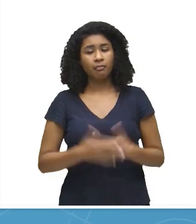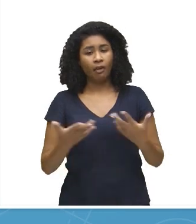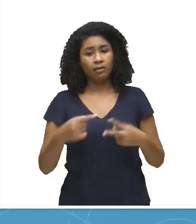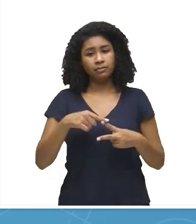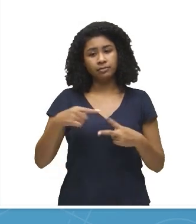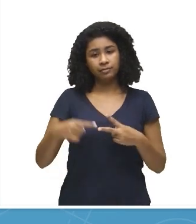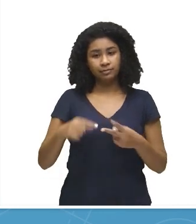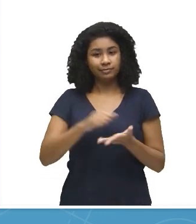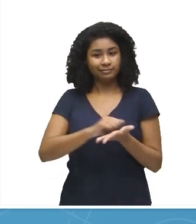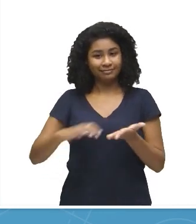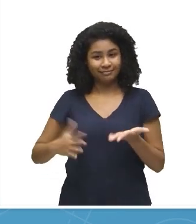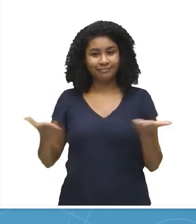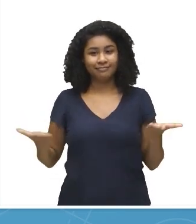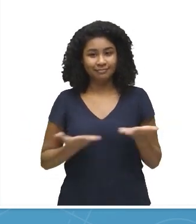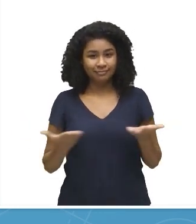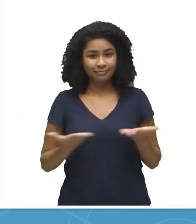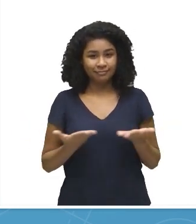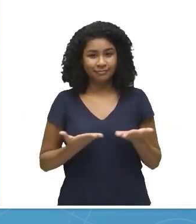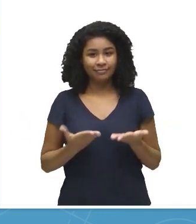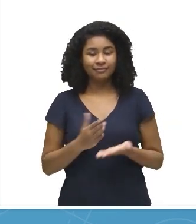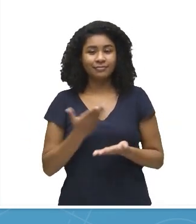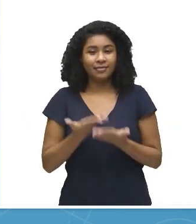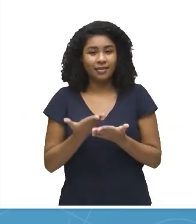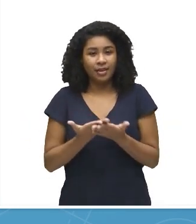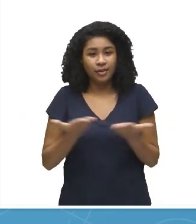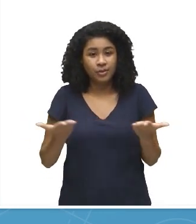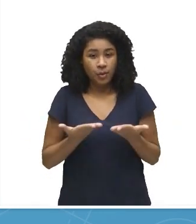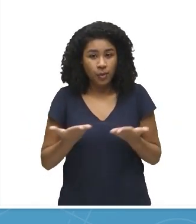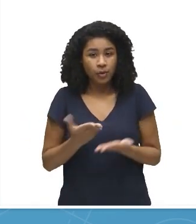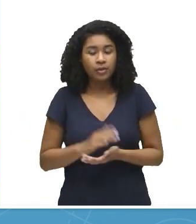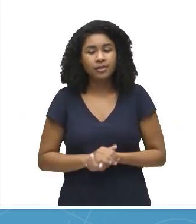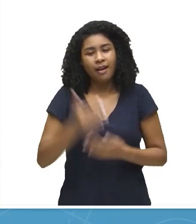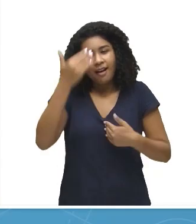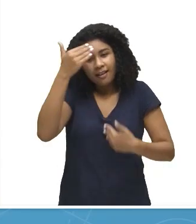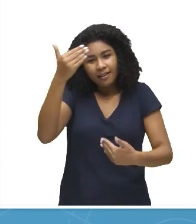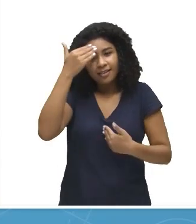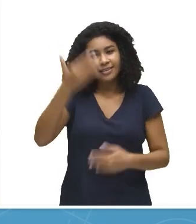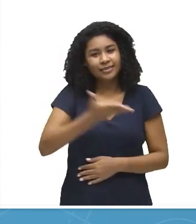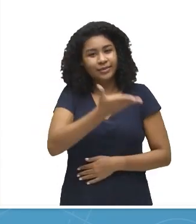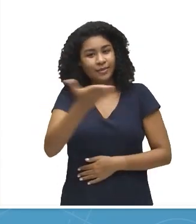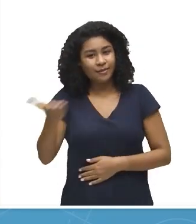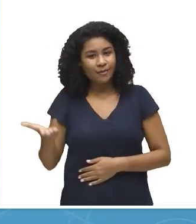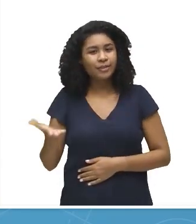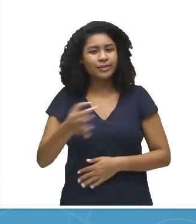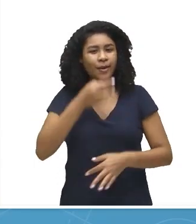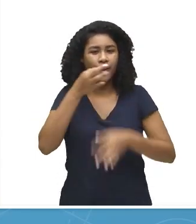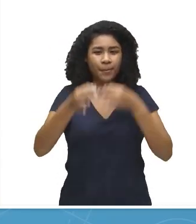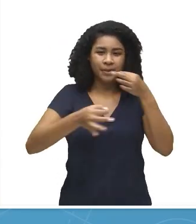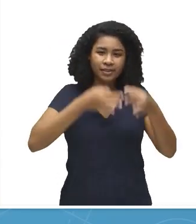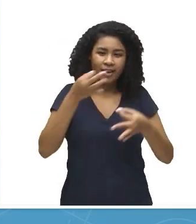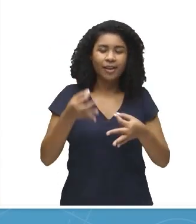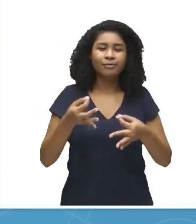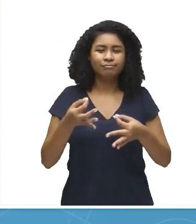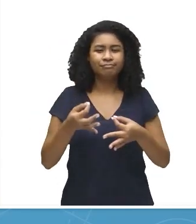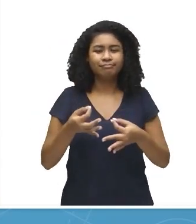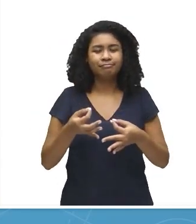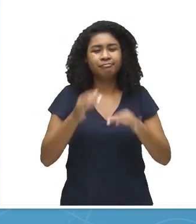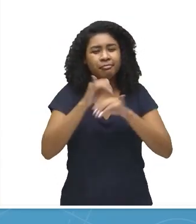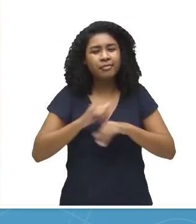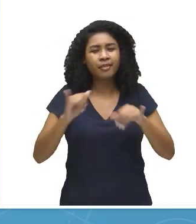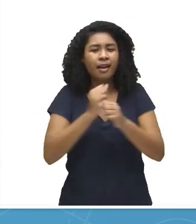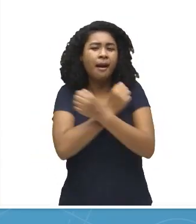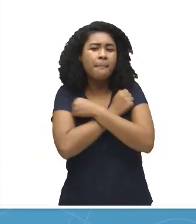atividades aí da nossa aula de hoje. Agradeço aí a participação de todos, quero mandar um grande abraço aí